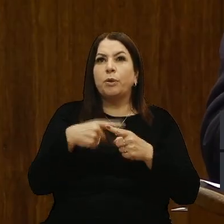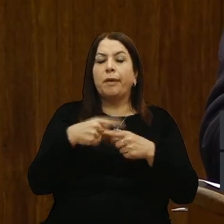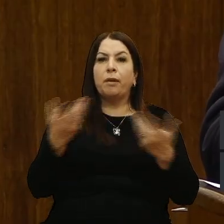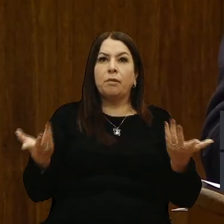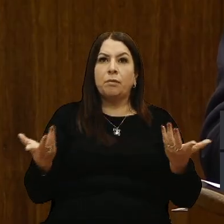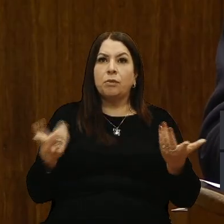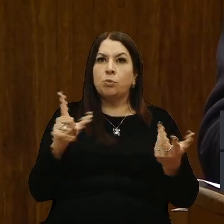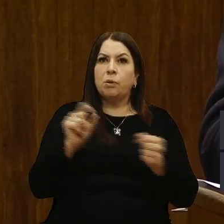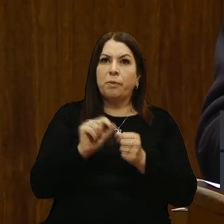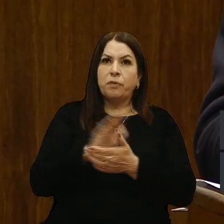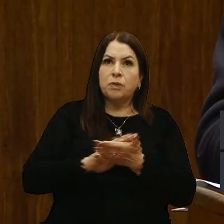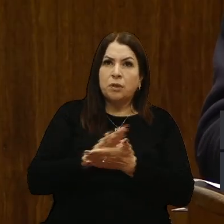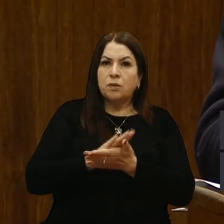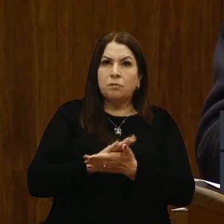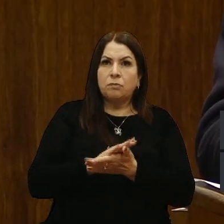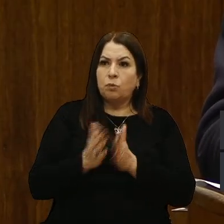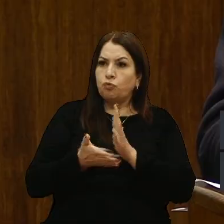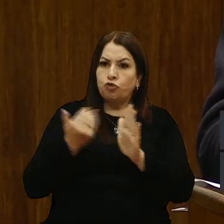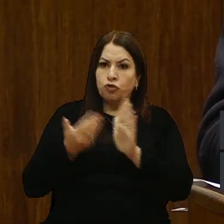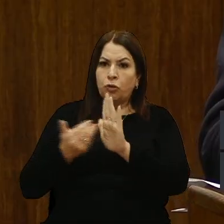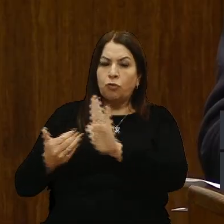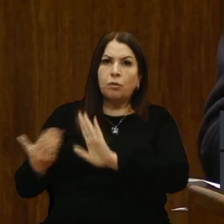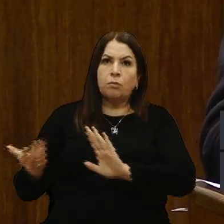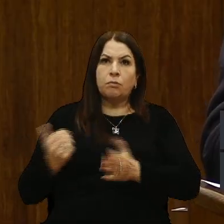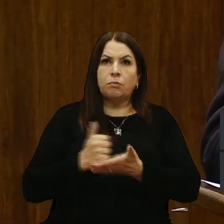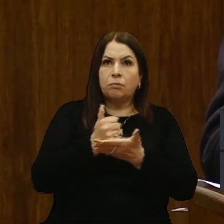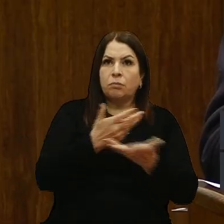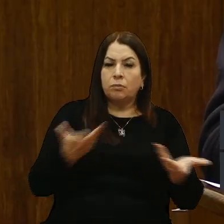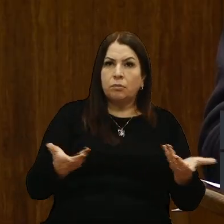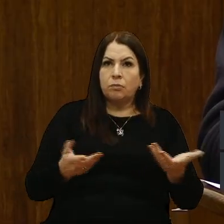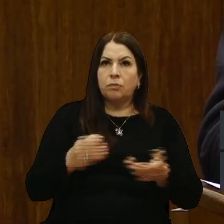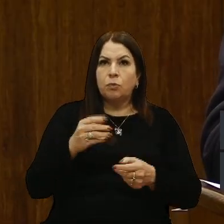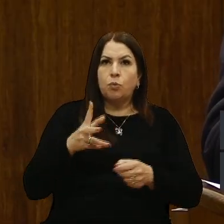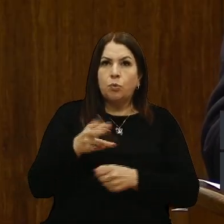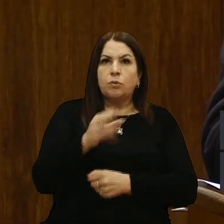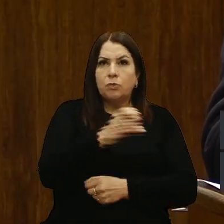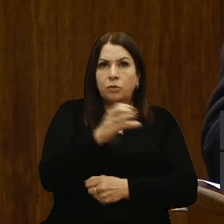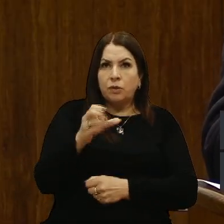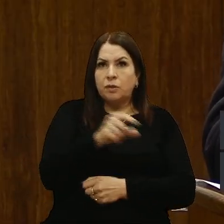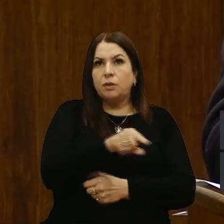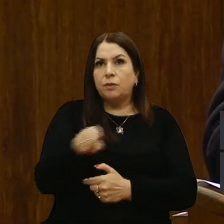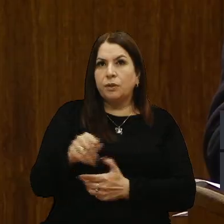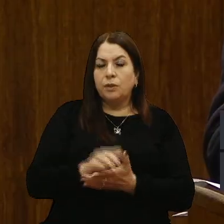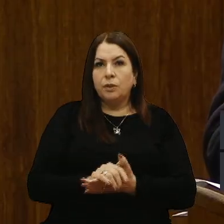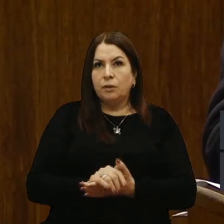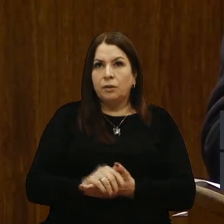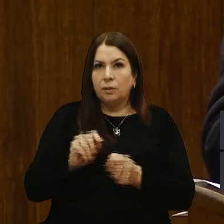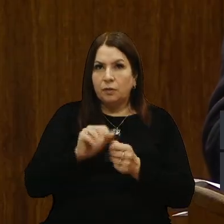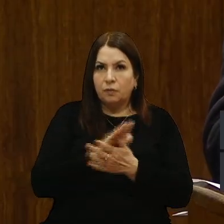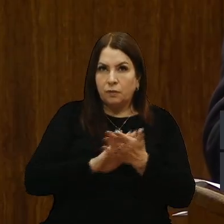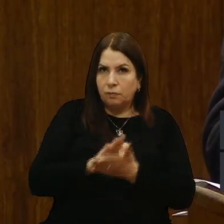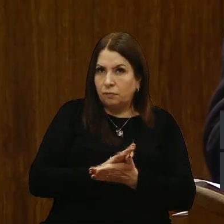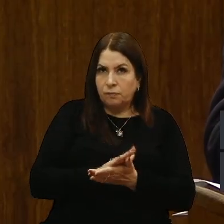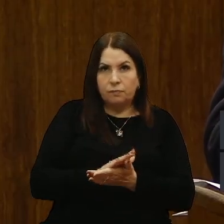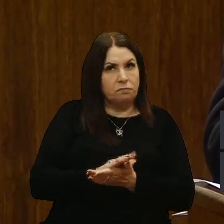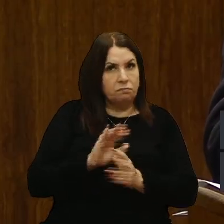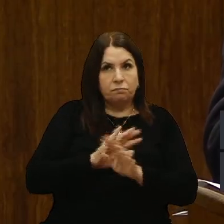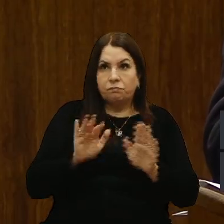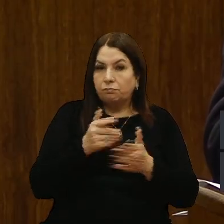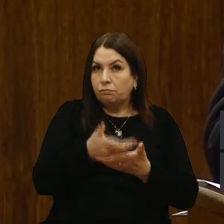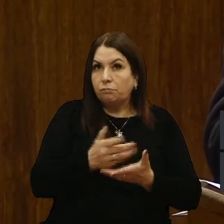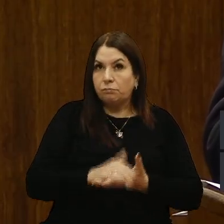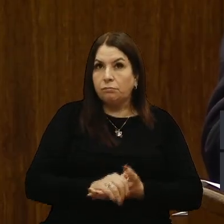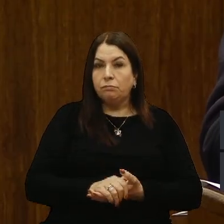Se não tem nada para fazer, então vamos cortar os adjuntos. Vamos cortar a CC, que se não tem como fazer nada, vai acabar